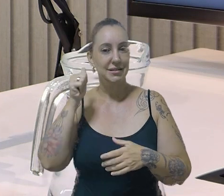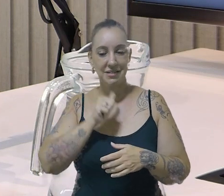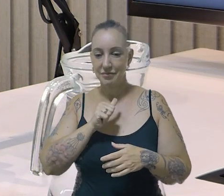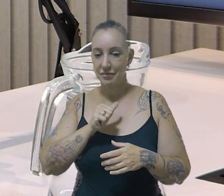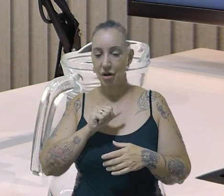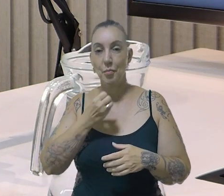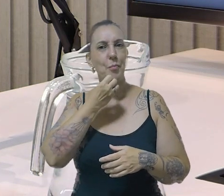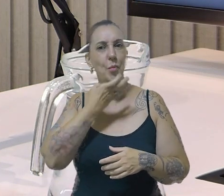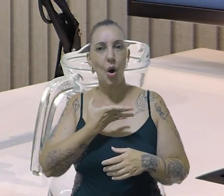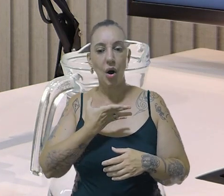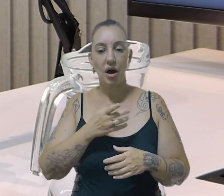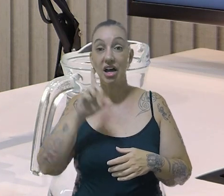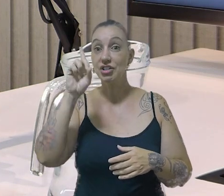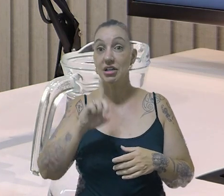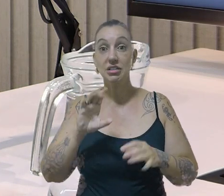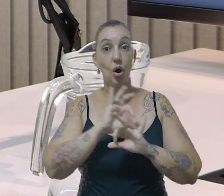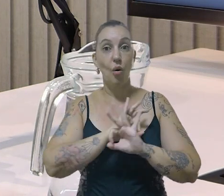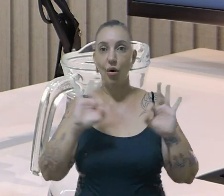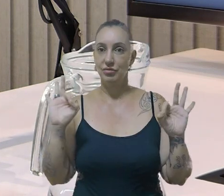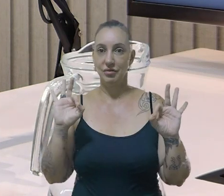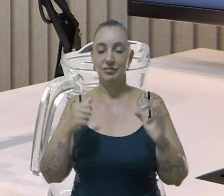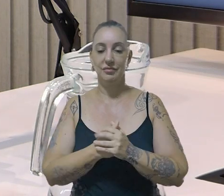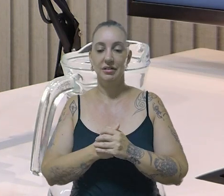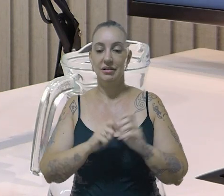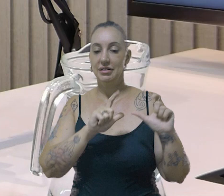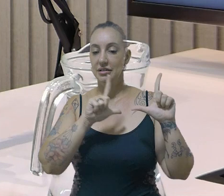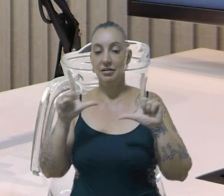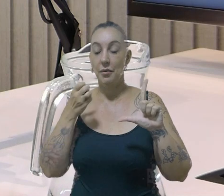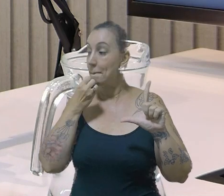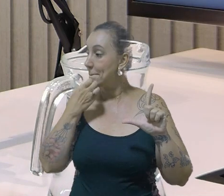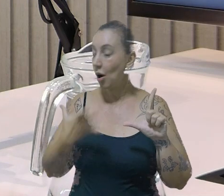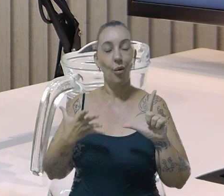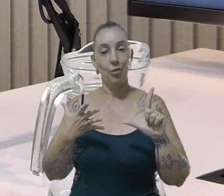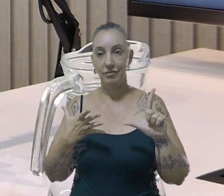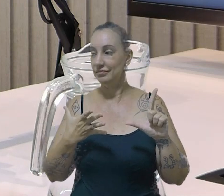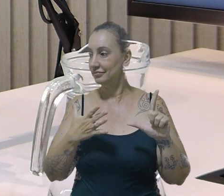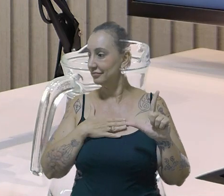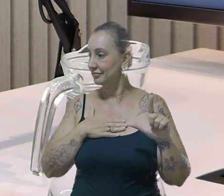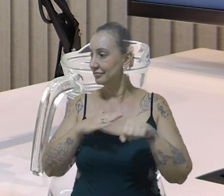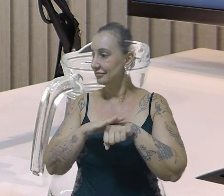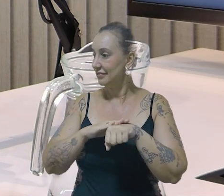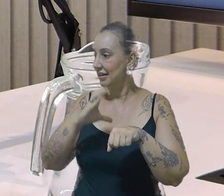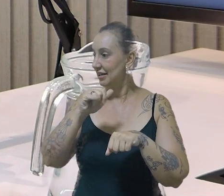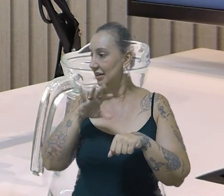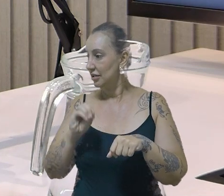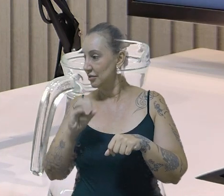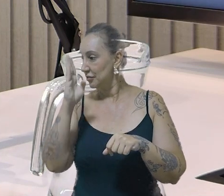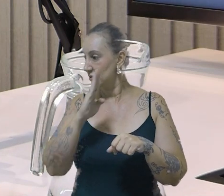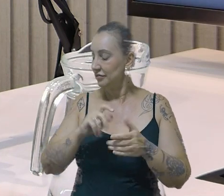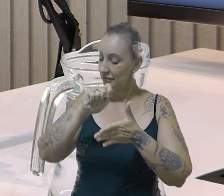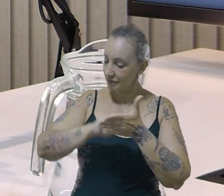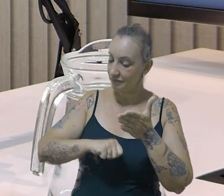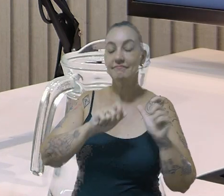muito boas a direção é muito boa o cenário é muito bom assim minha conversa com Cásio Brasil que é quem assina o